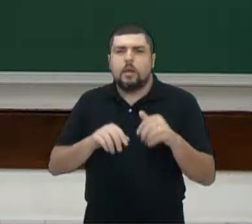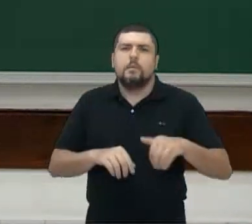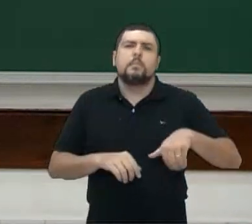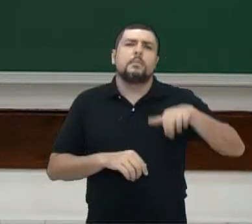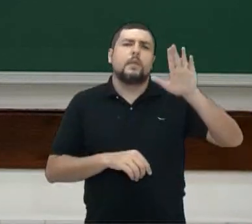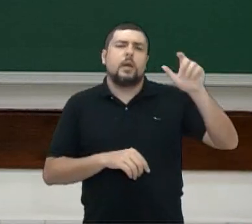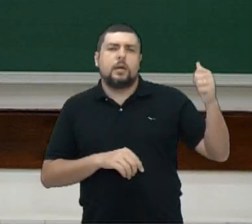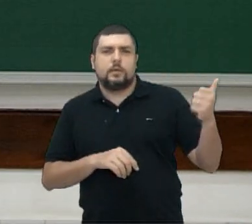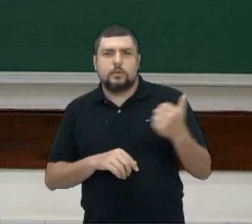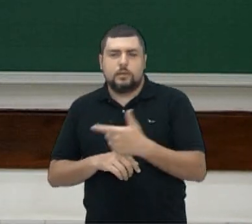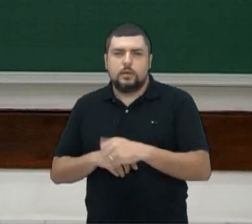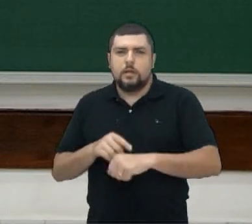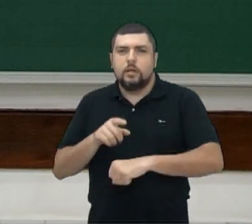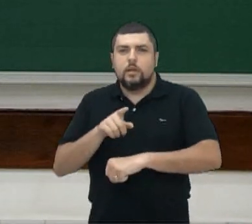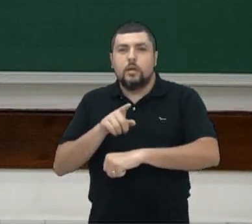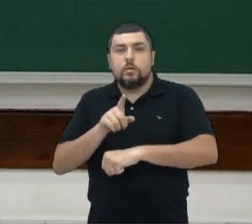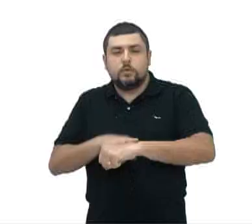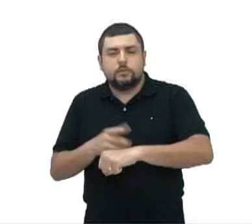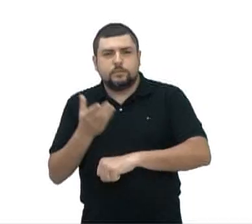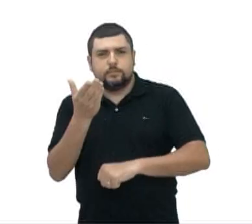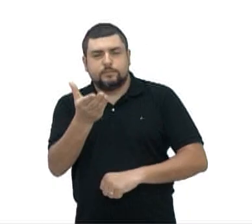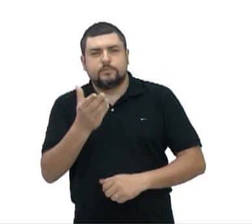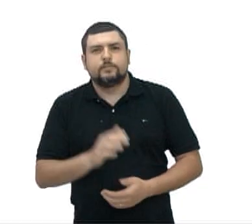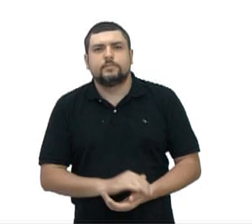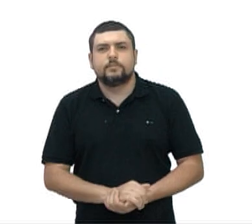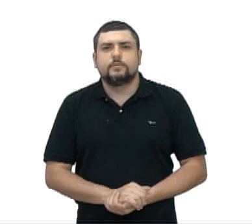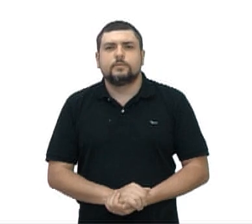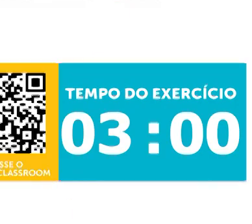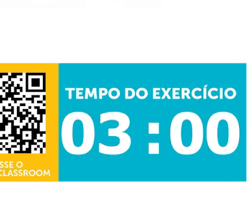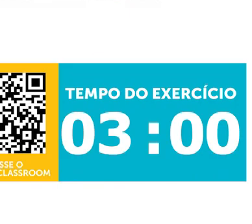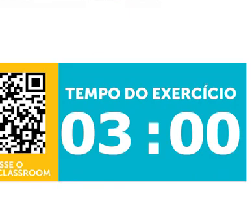vou dar um tempinho para vocês poderem responder conforme o modelo, tá bom?